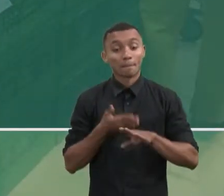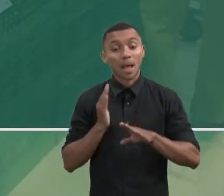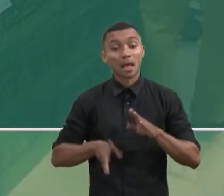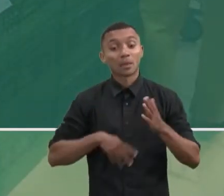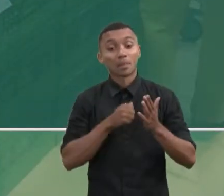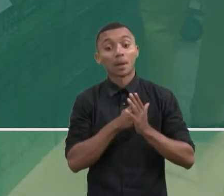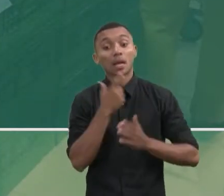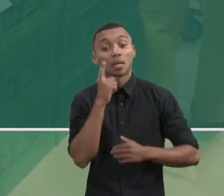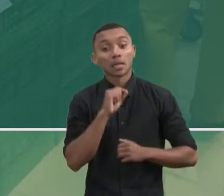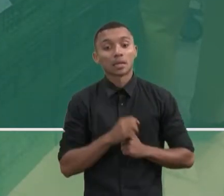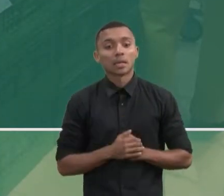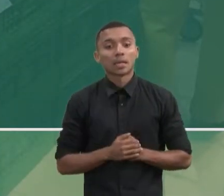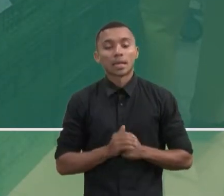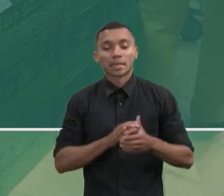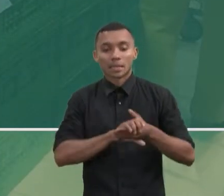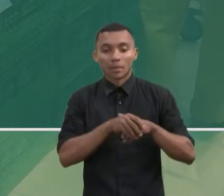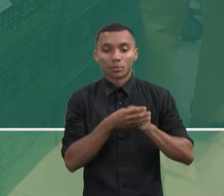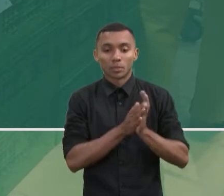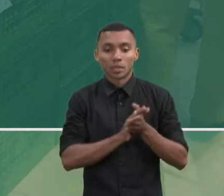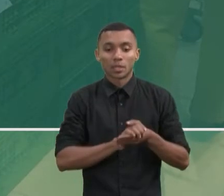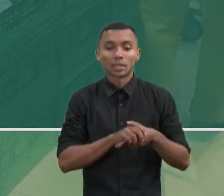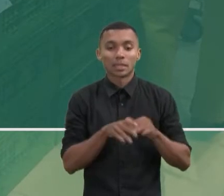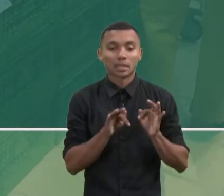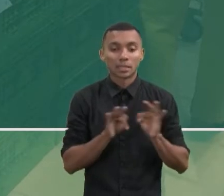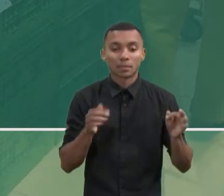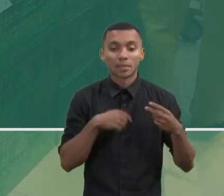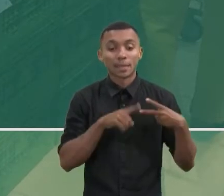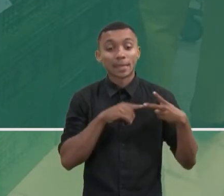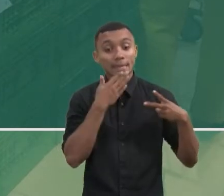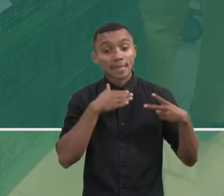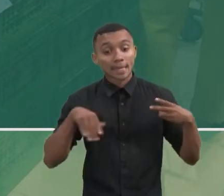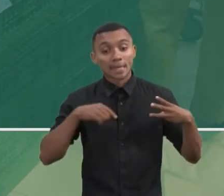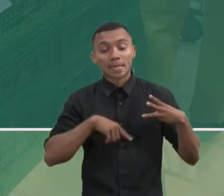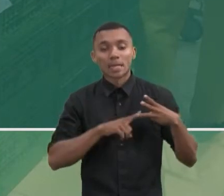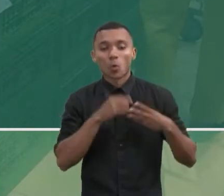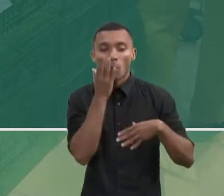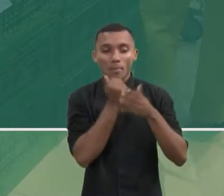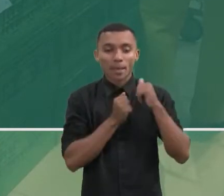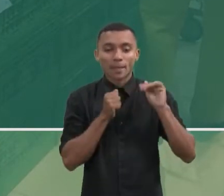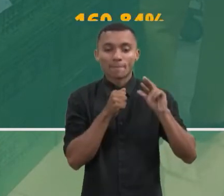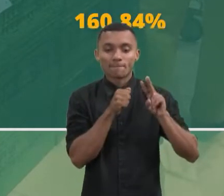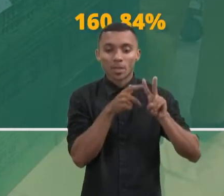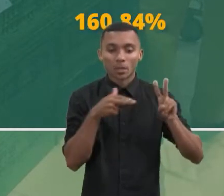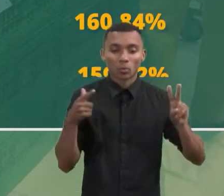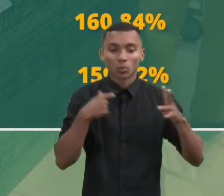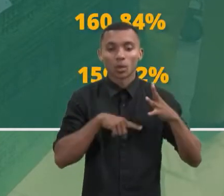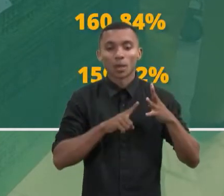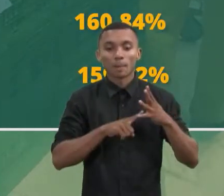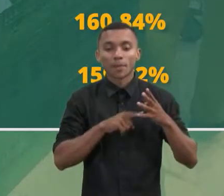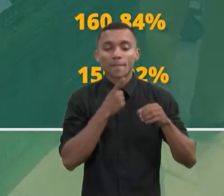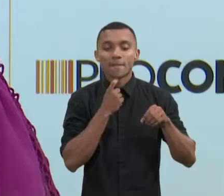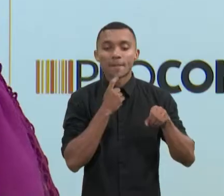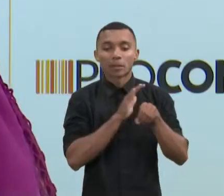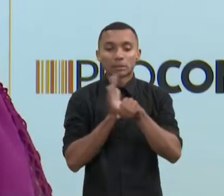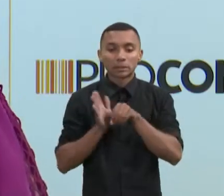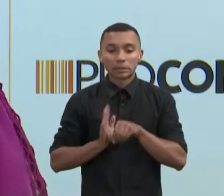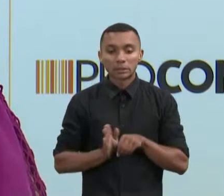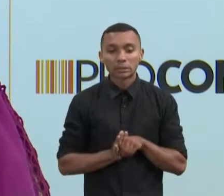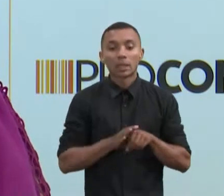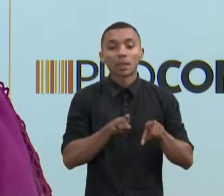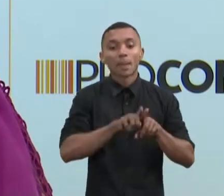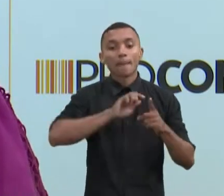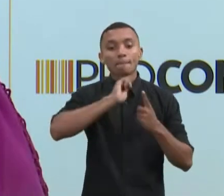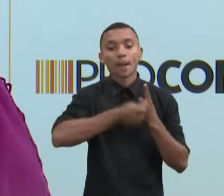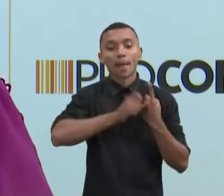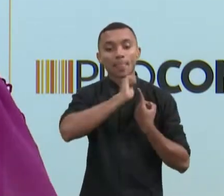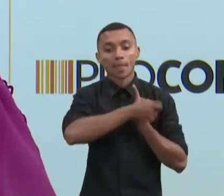aumentos foram sabonete infantil, pimentão, abacaxi, tomate e a banana. A